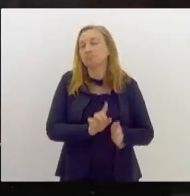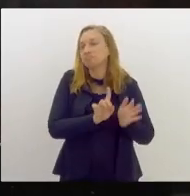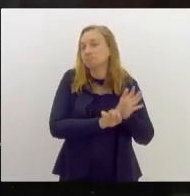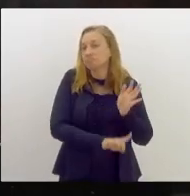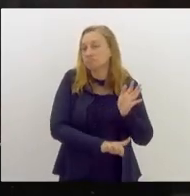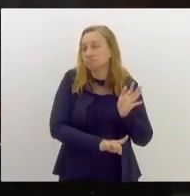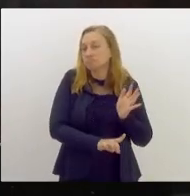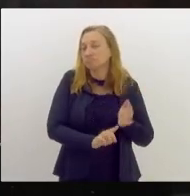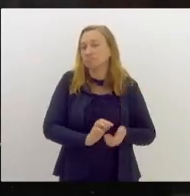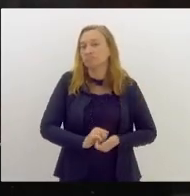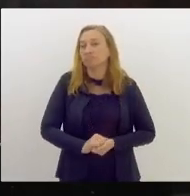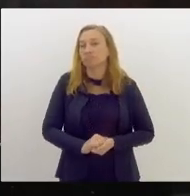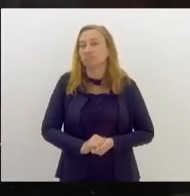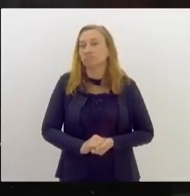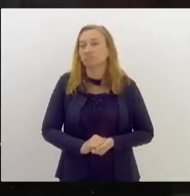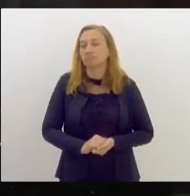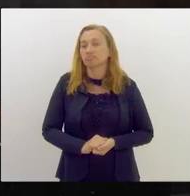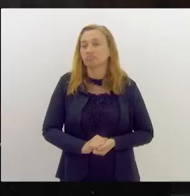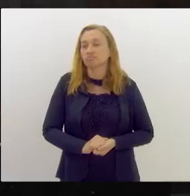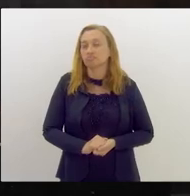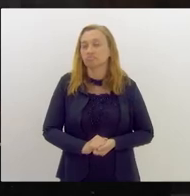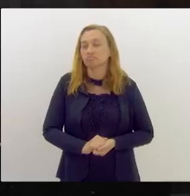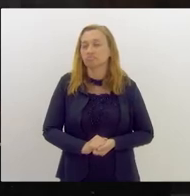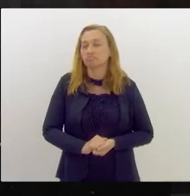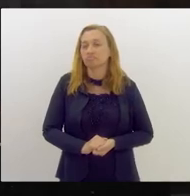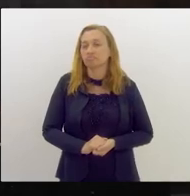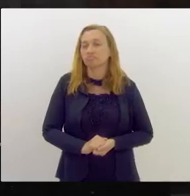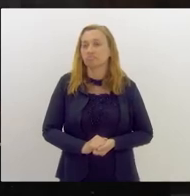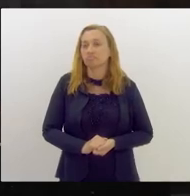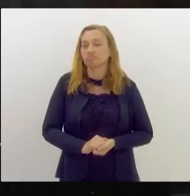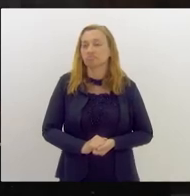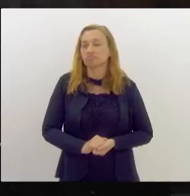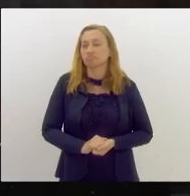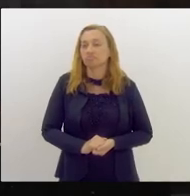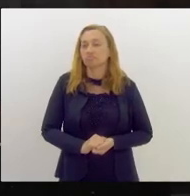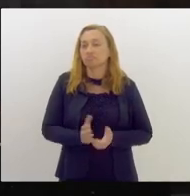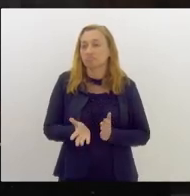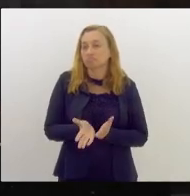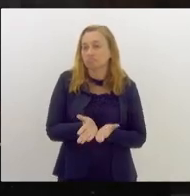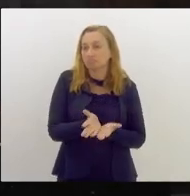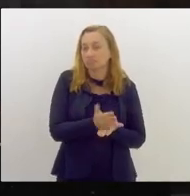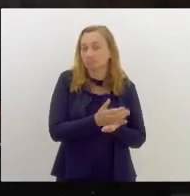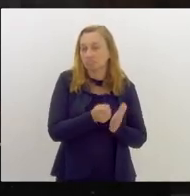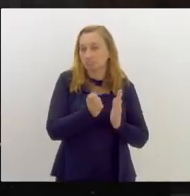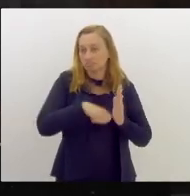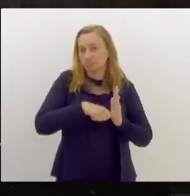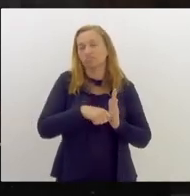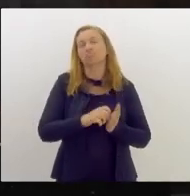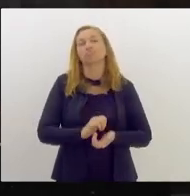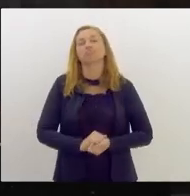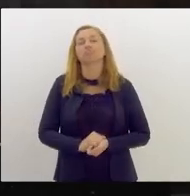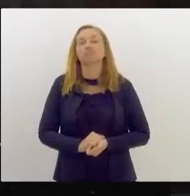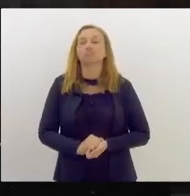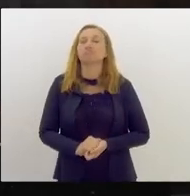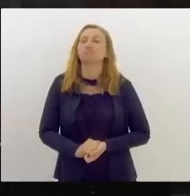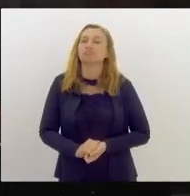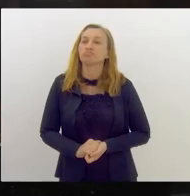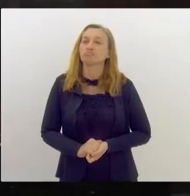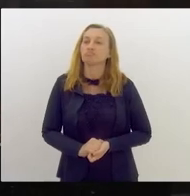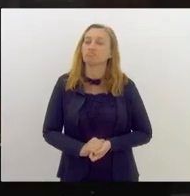são da Carga Tributária porque a carga tributária